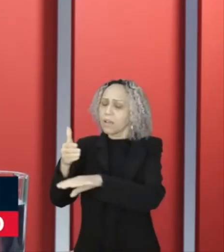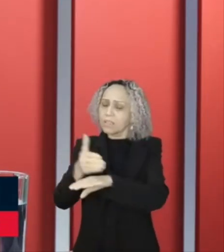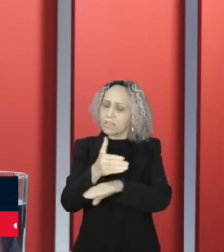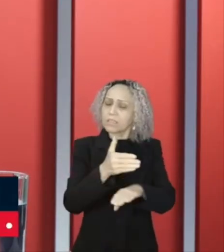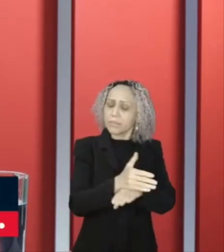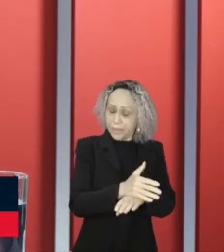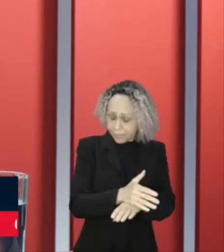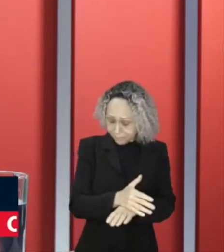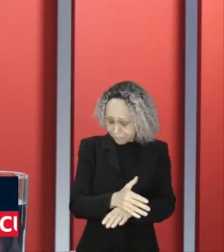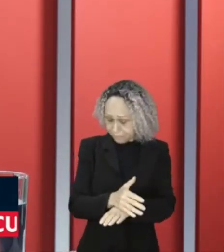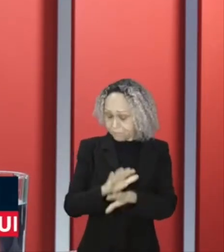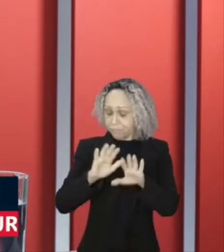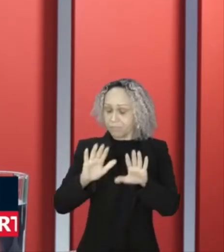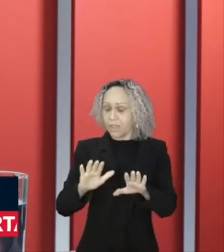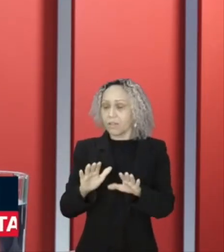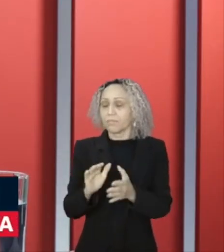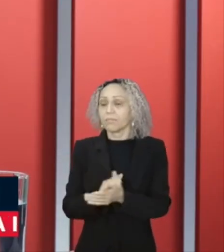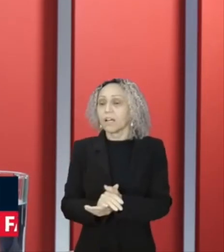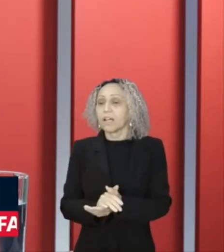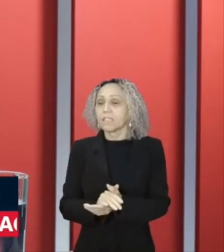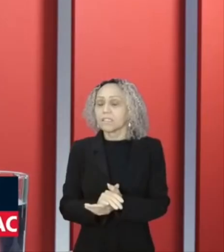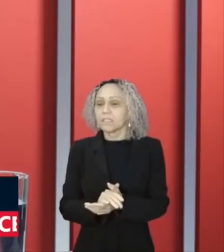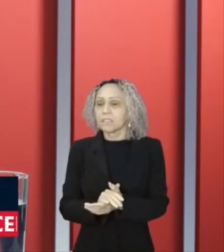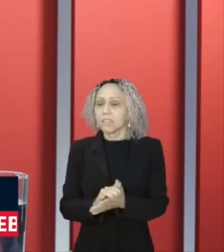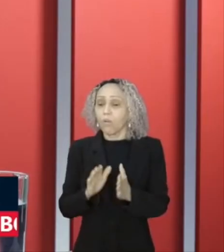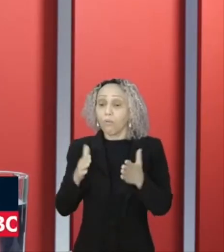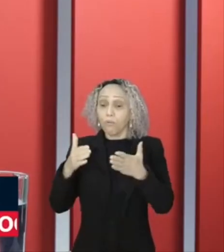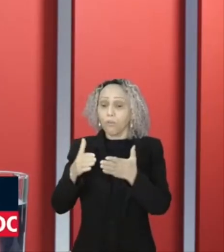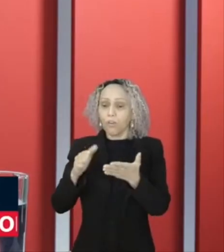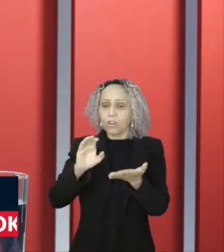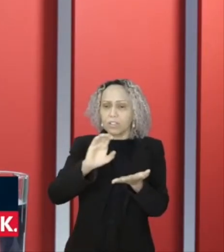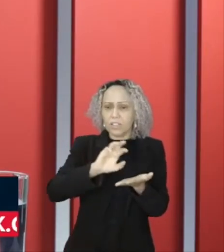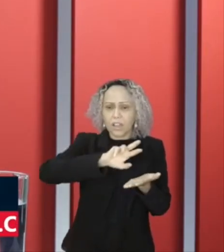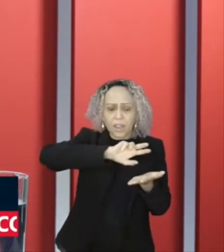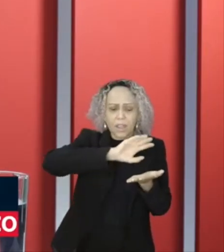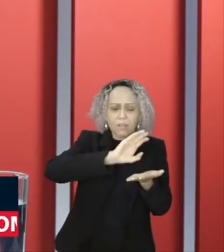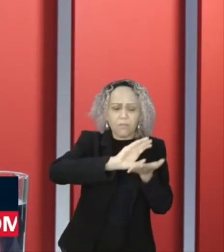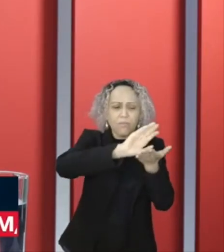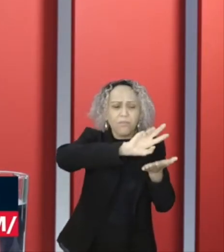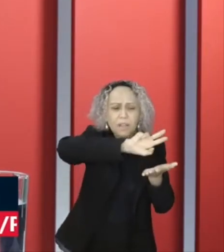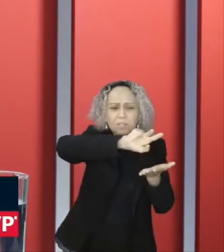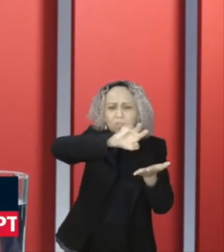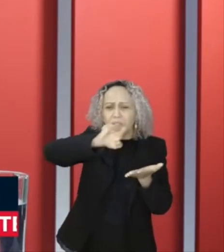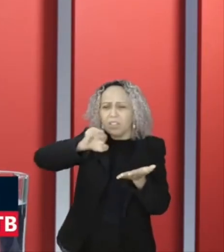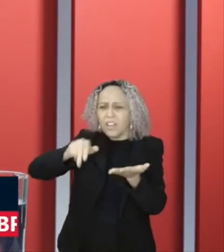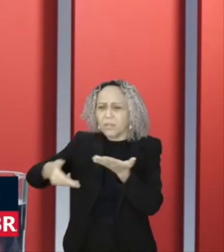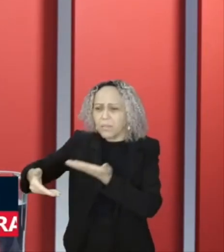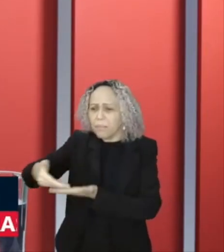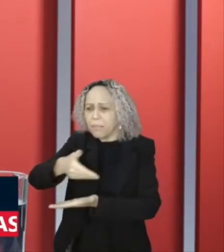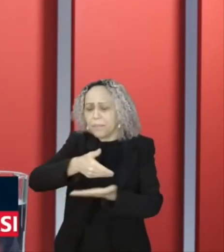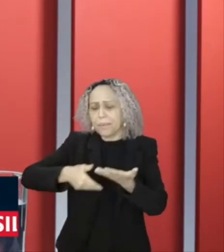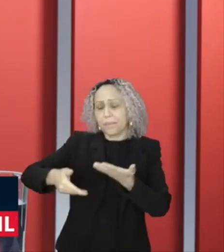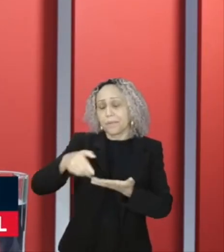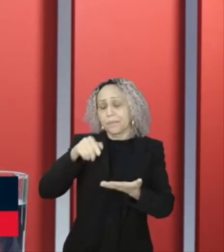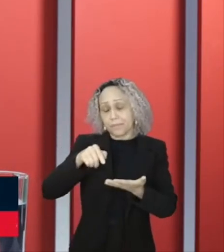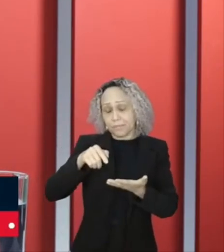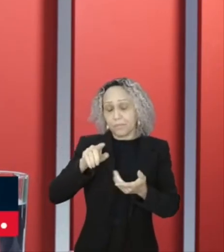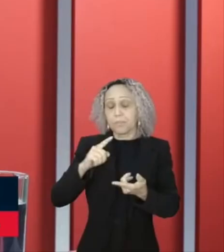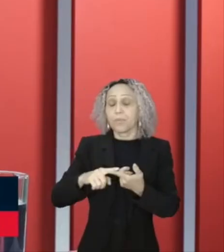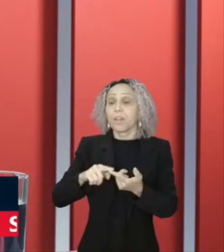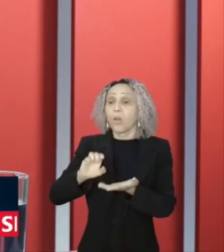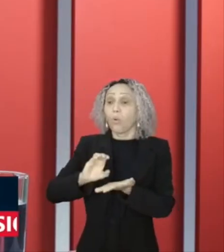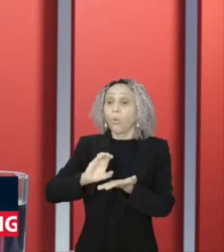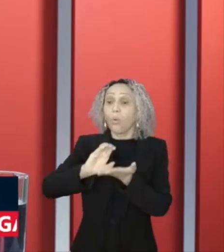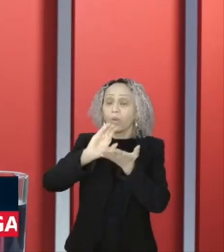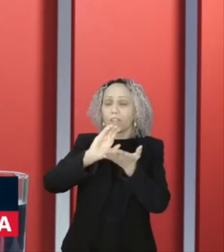foi muito fortalecida pela criação do Conselho de Participação Social. Porque o Conselho de Participação Social é